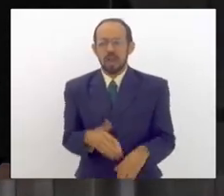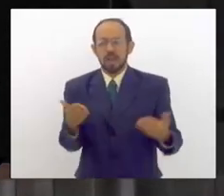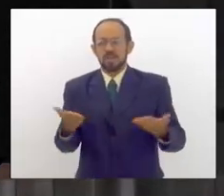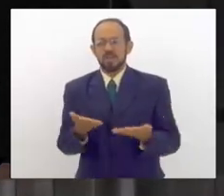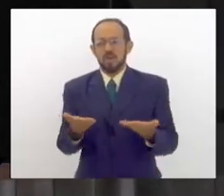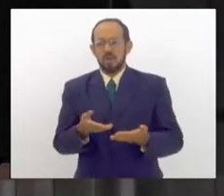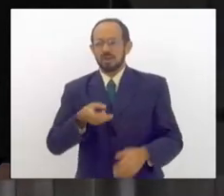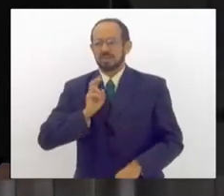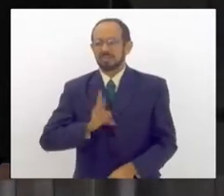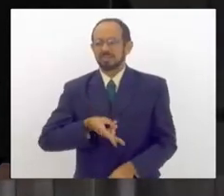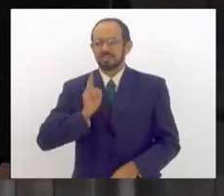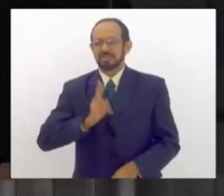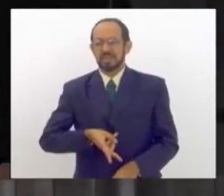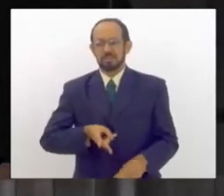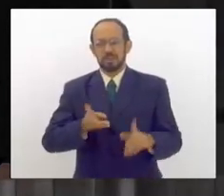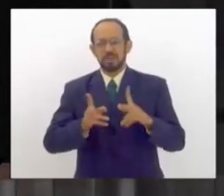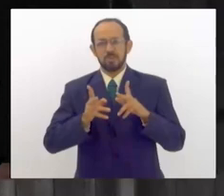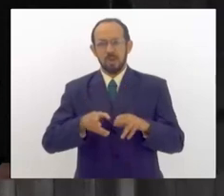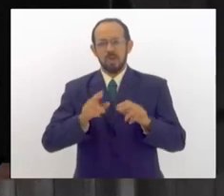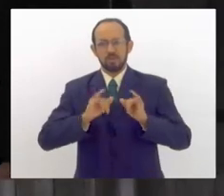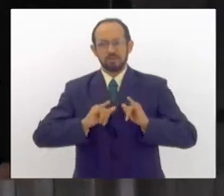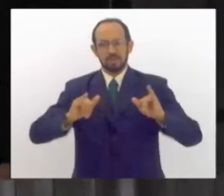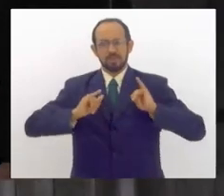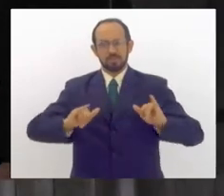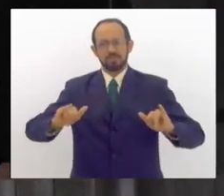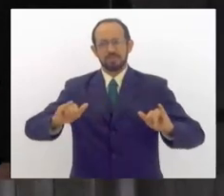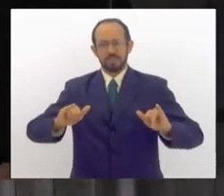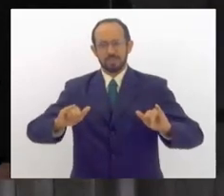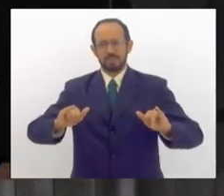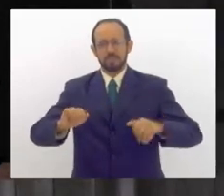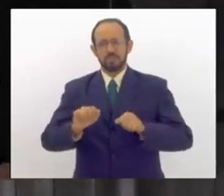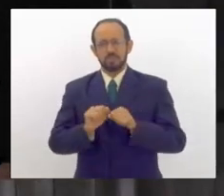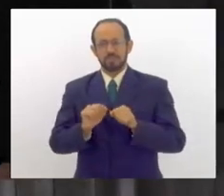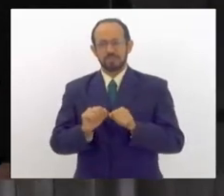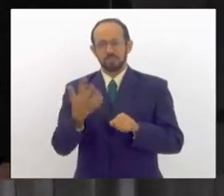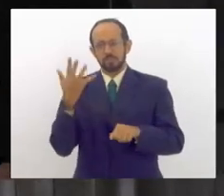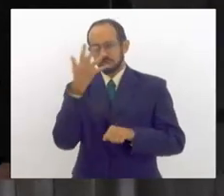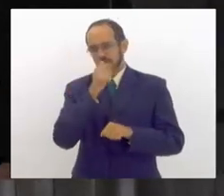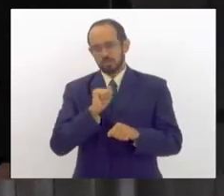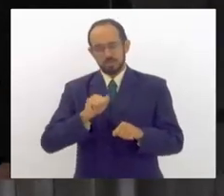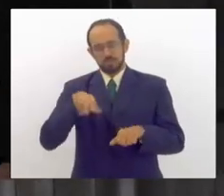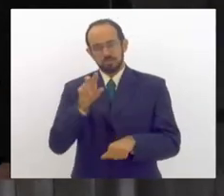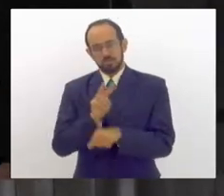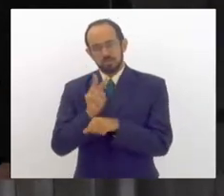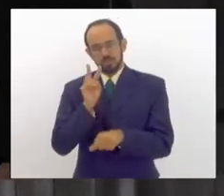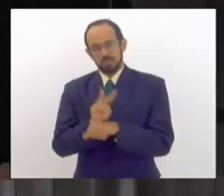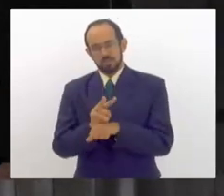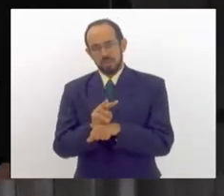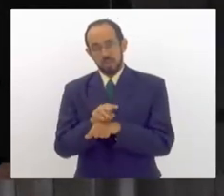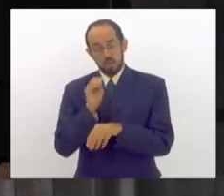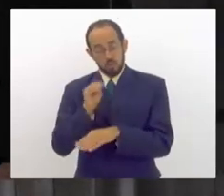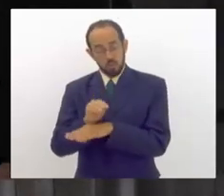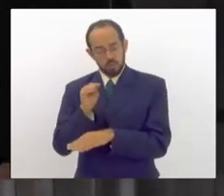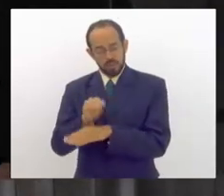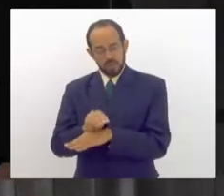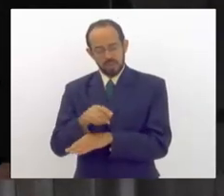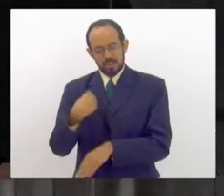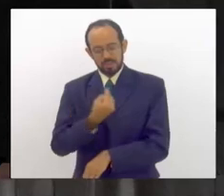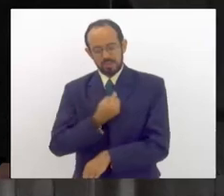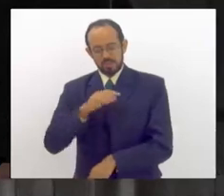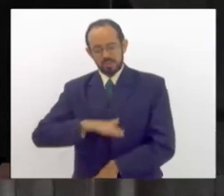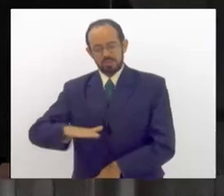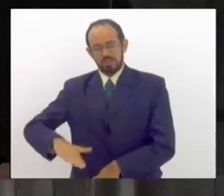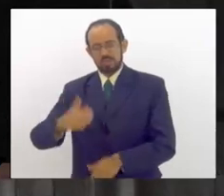e sempre, como esta campanha, façamos bonito e vamos proteger e cuidar das nossas crianças.